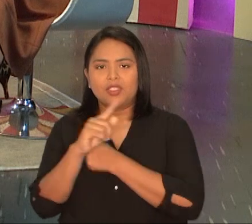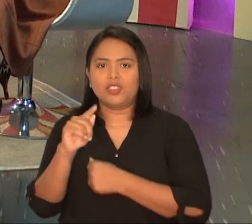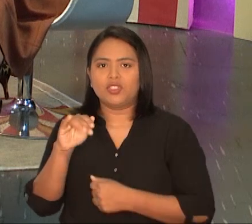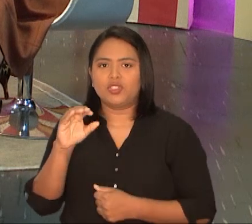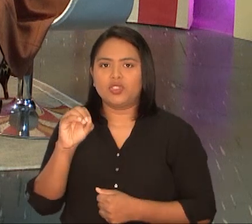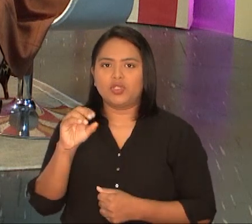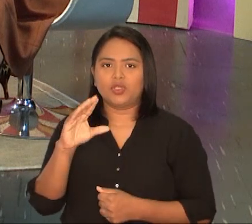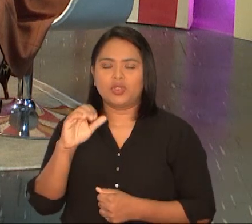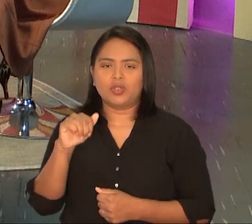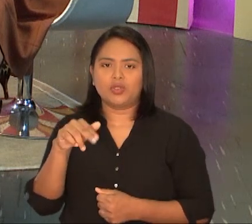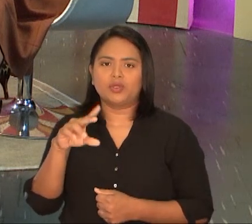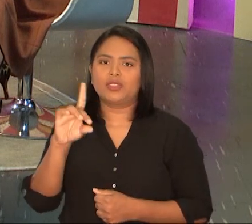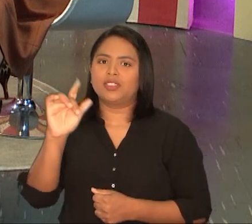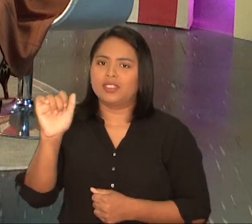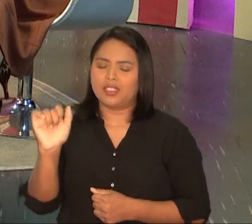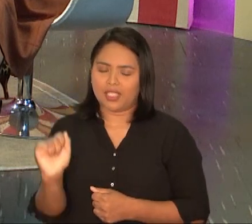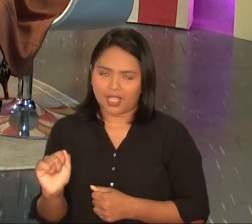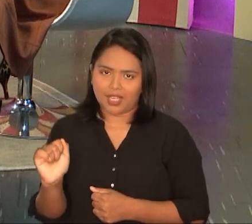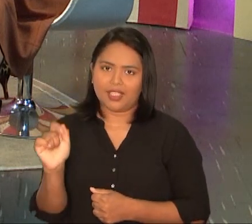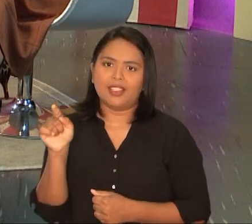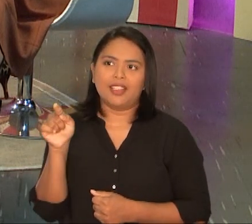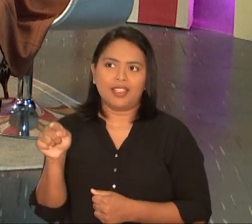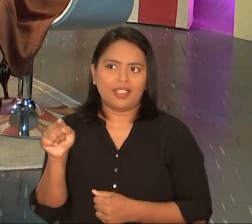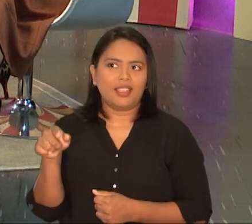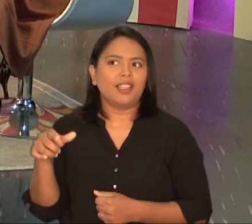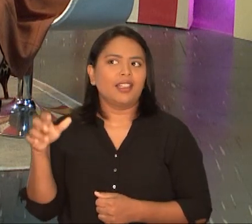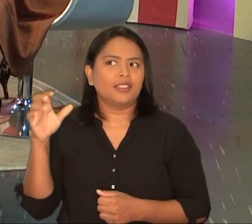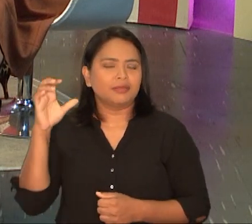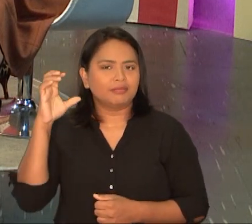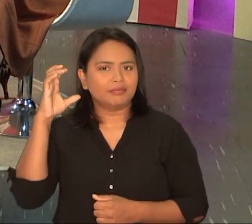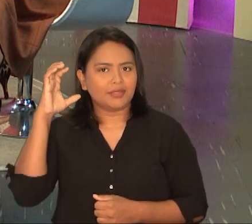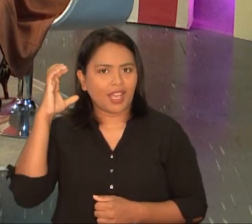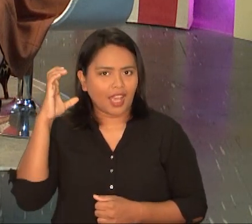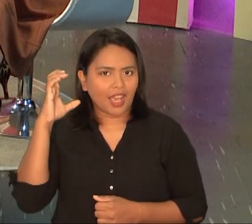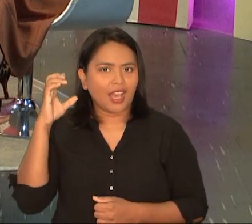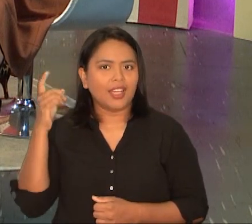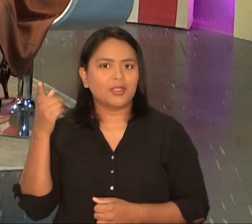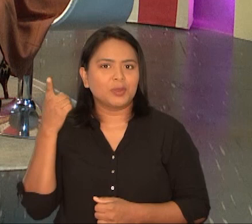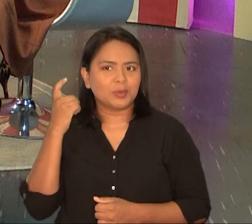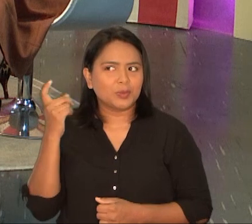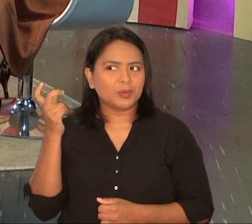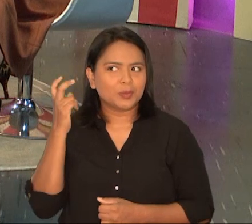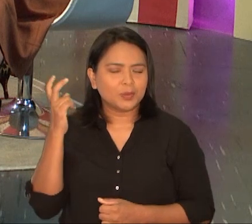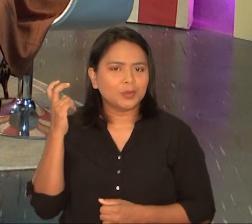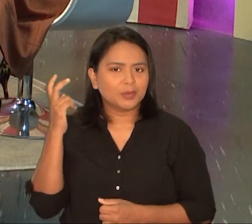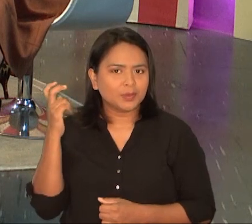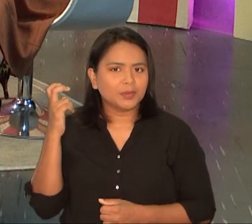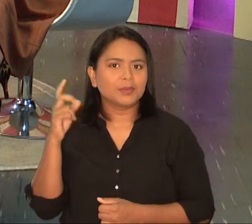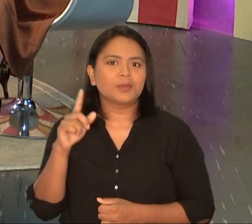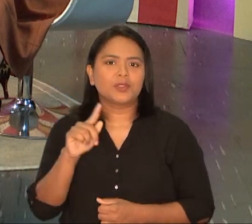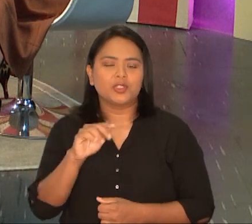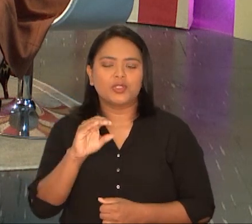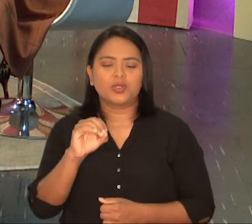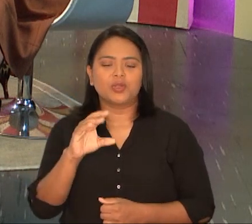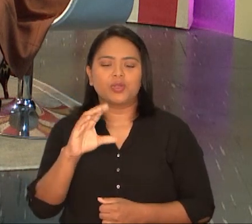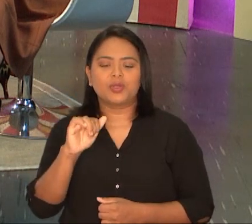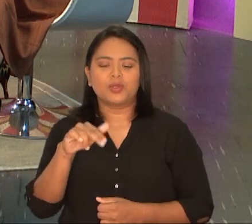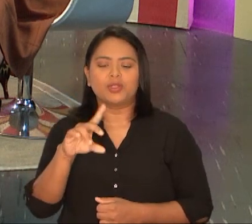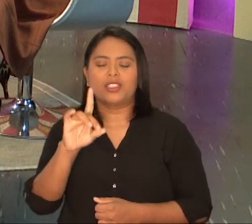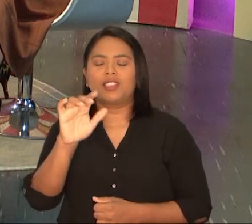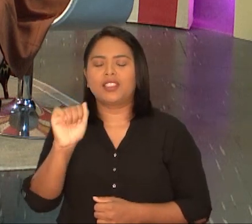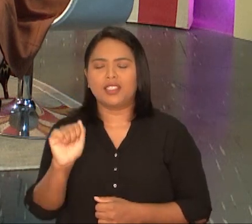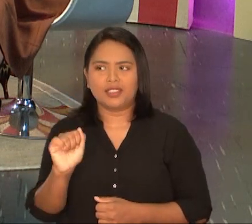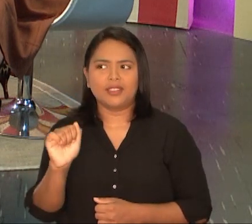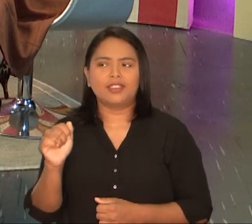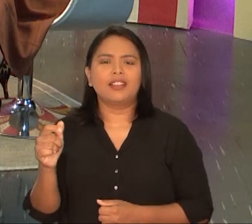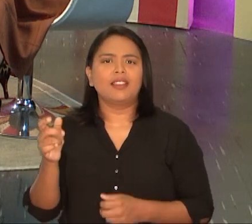é ouvinte, telespectadora assídua aqui do Tetas e Tretas, a gente sempre se encontra e ela sempre está trazendo retorno aqui